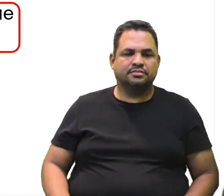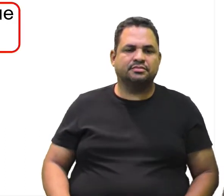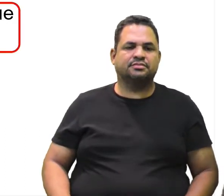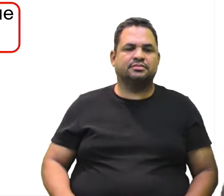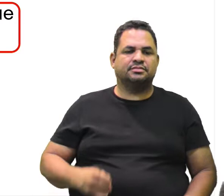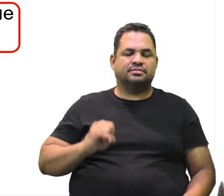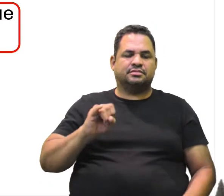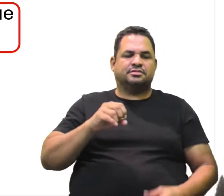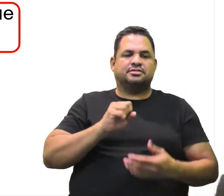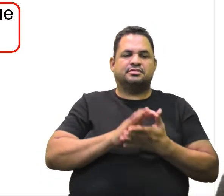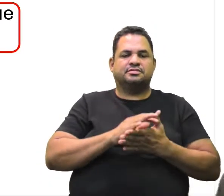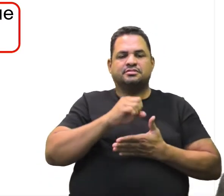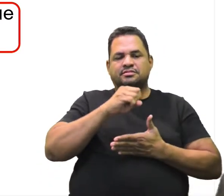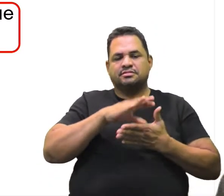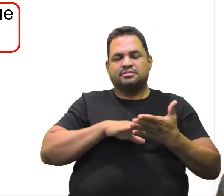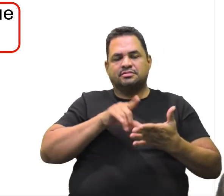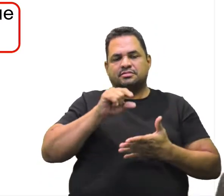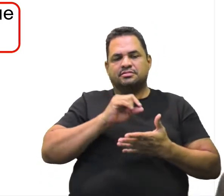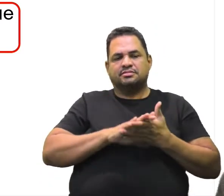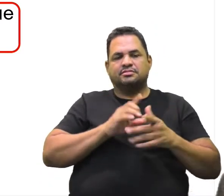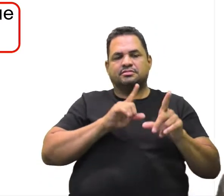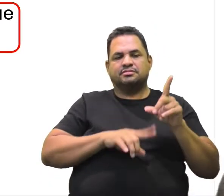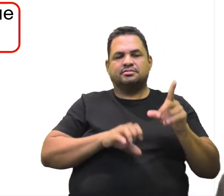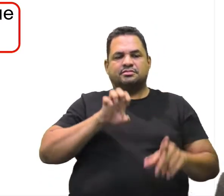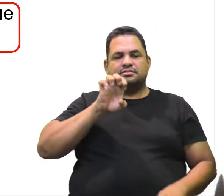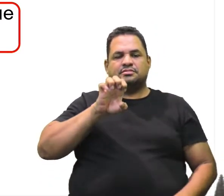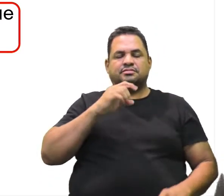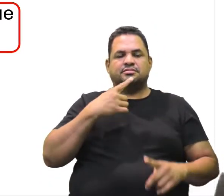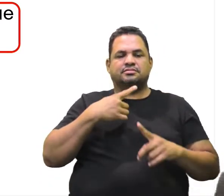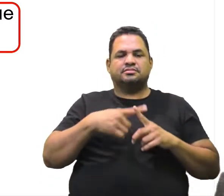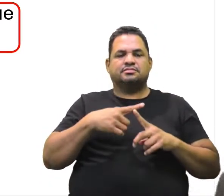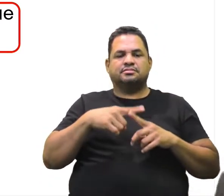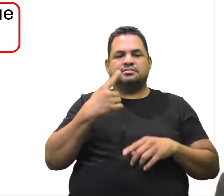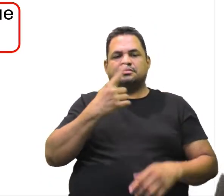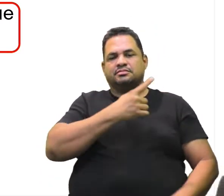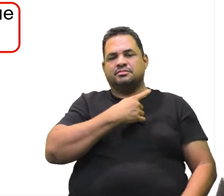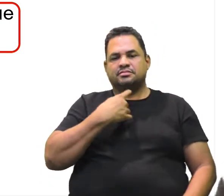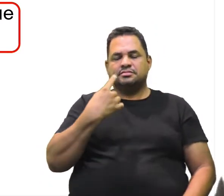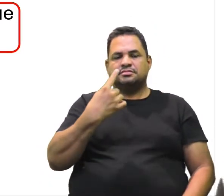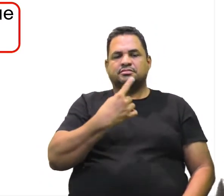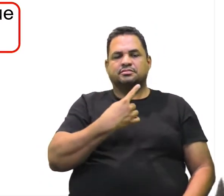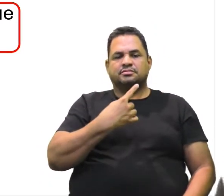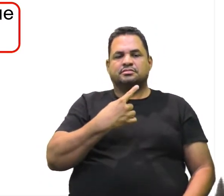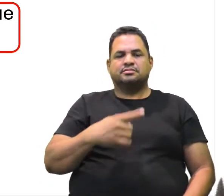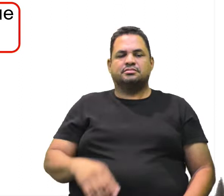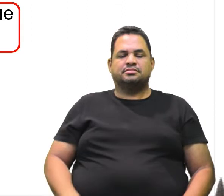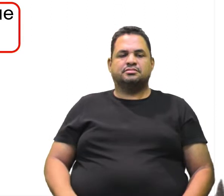você assinalou a letra E, é porque nós sabemos que íon de